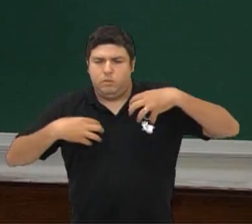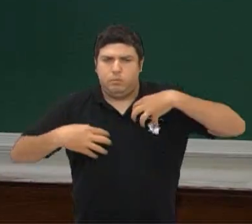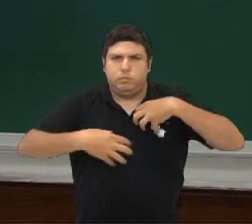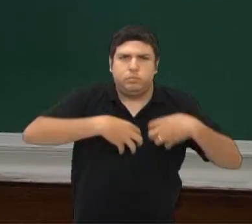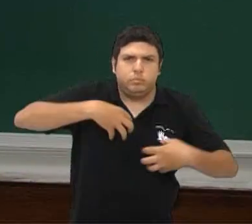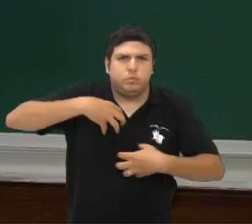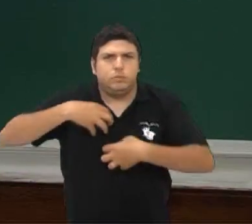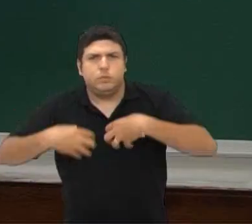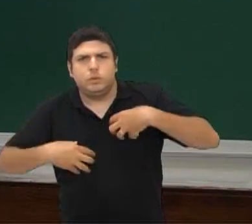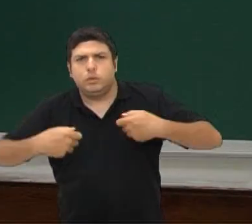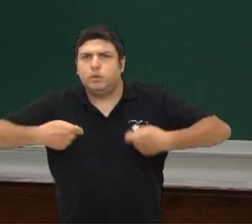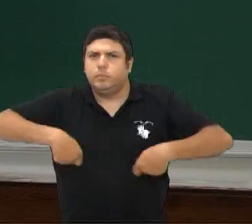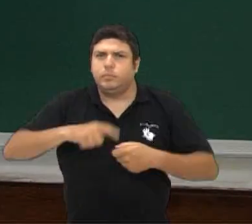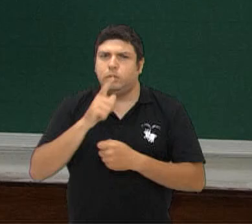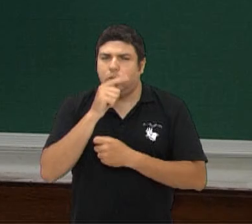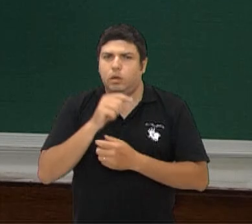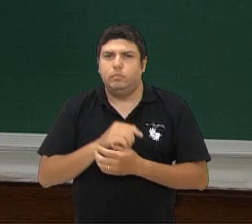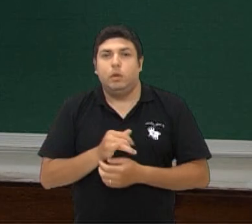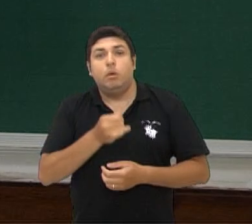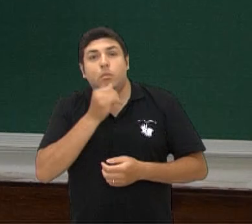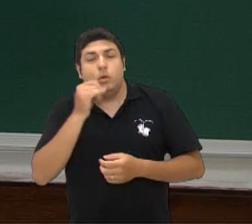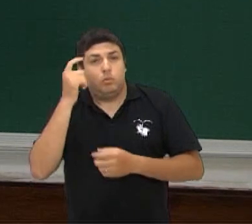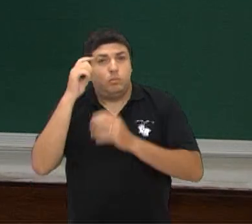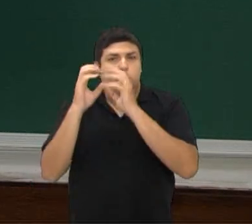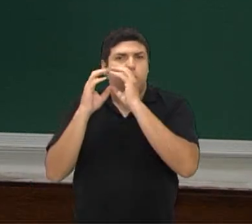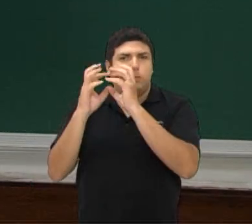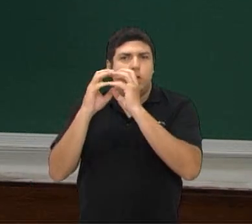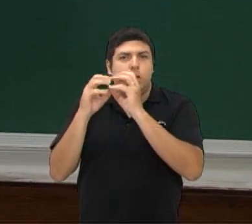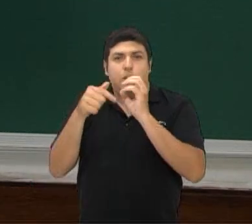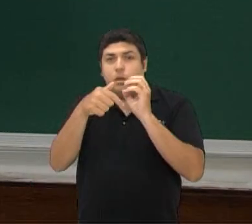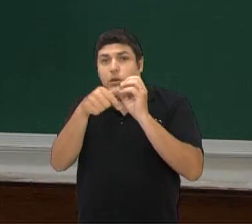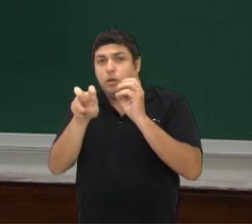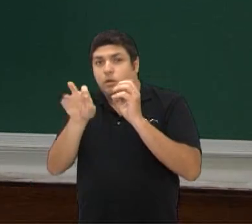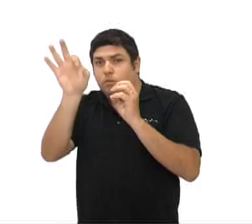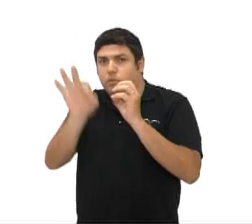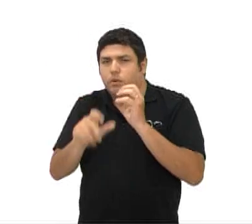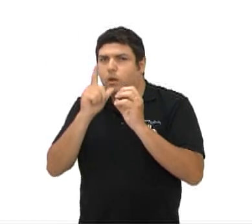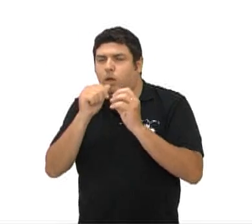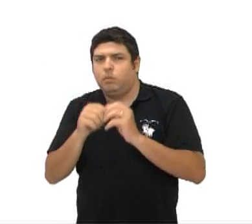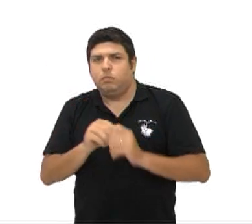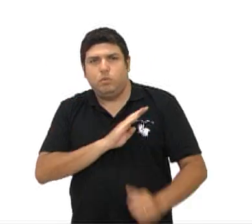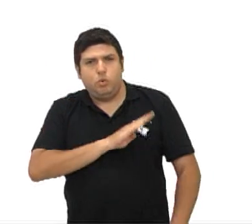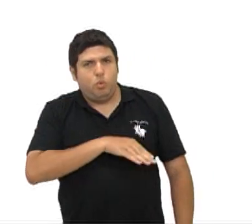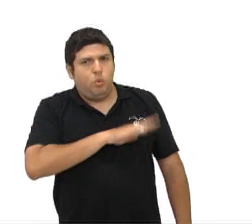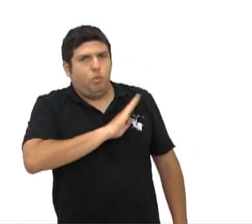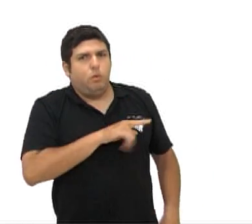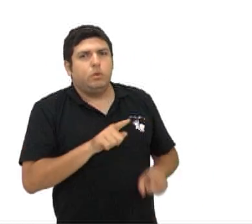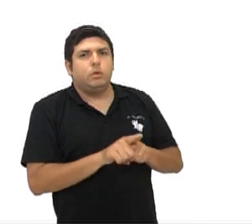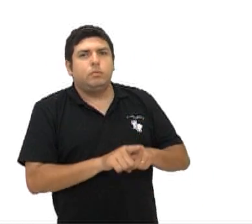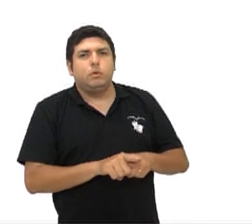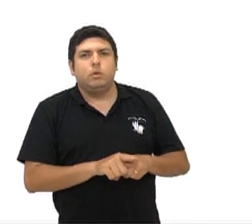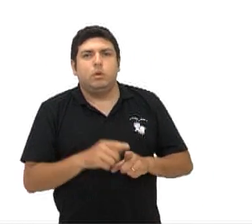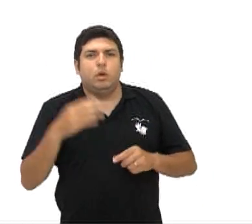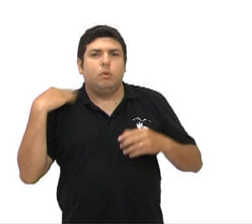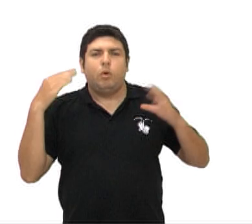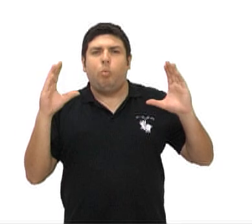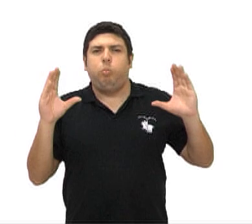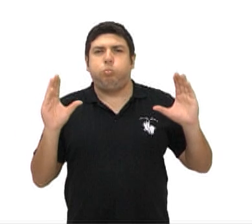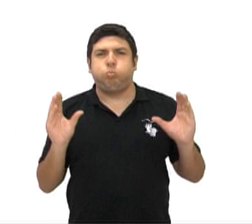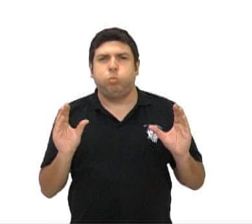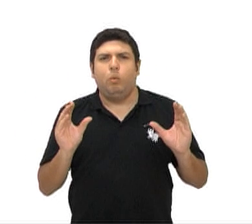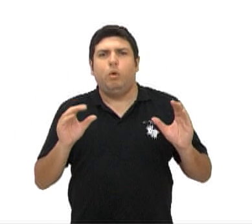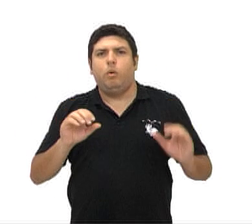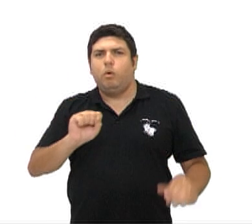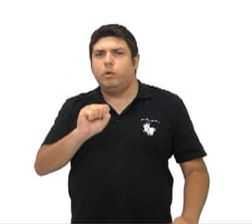só esse infográfico aqui, por exemplo. O cérebro tem 75% de água, coração também, pulmão